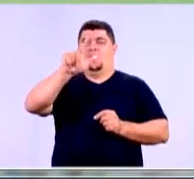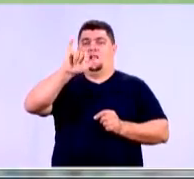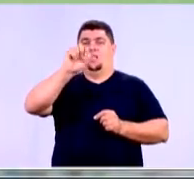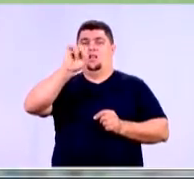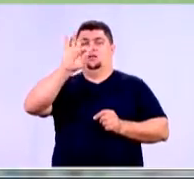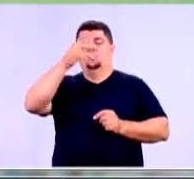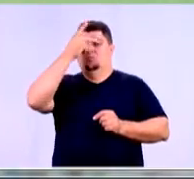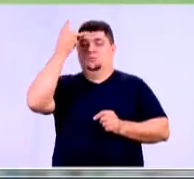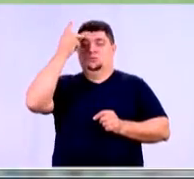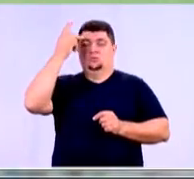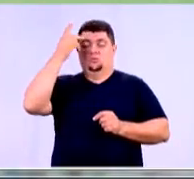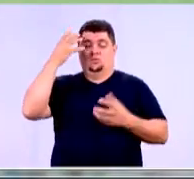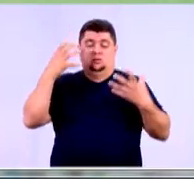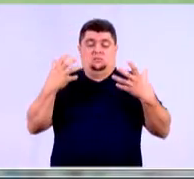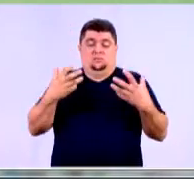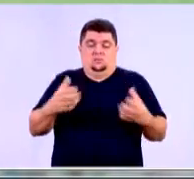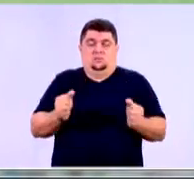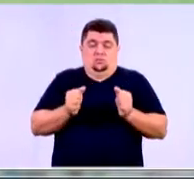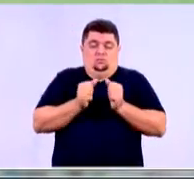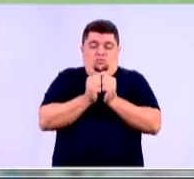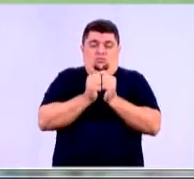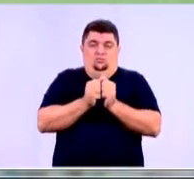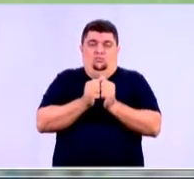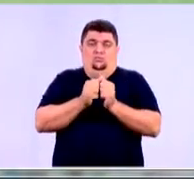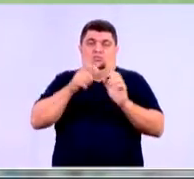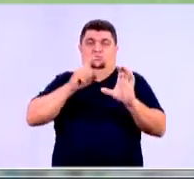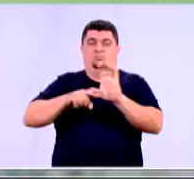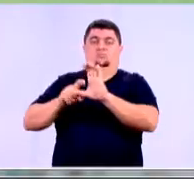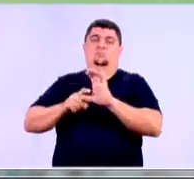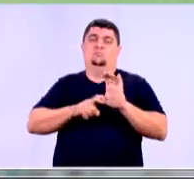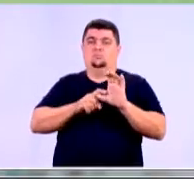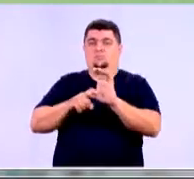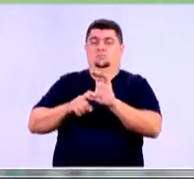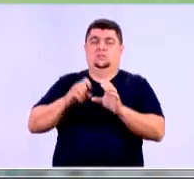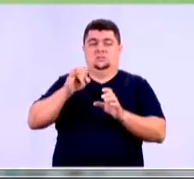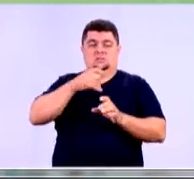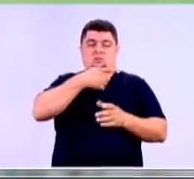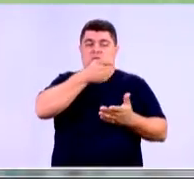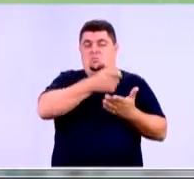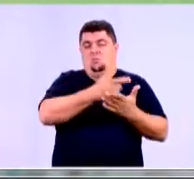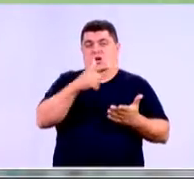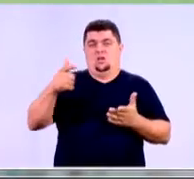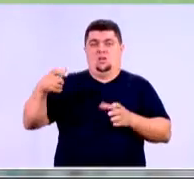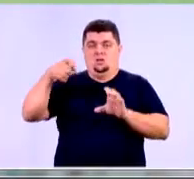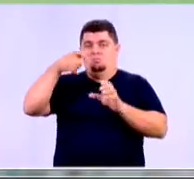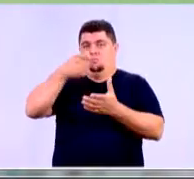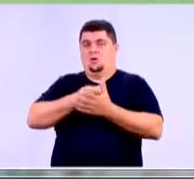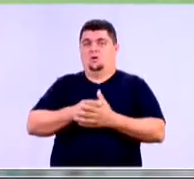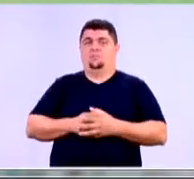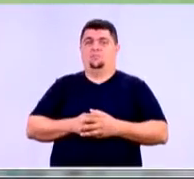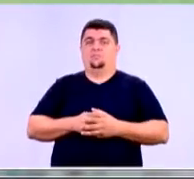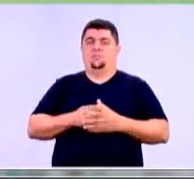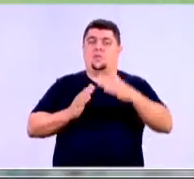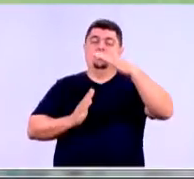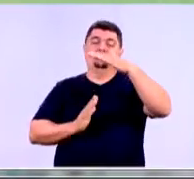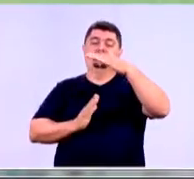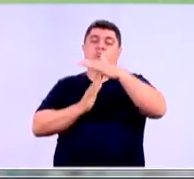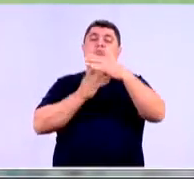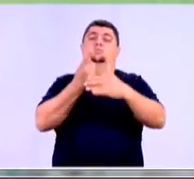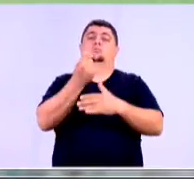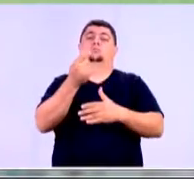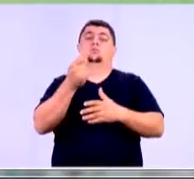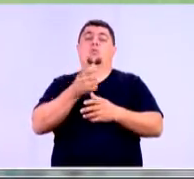avalista, principalmente quando a gente fala de aluguel, sempre tem que ter essa garantia, né? Quando você alugar um imóvel. Limite de crédito para cada